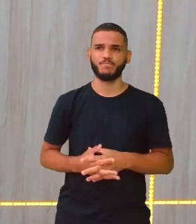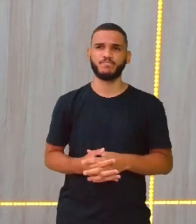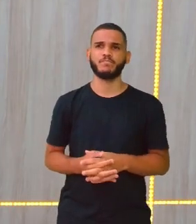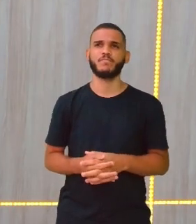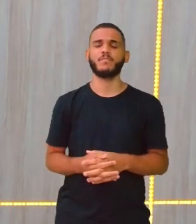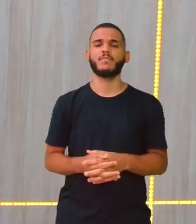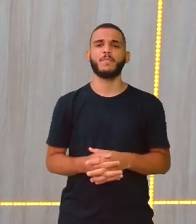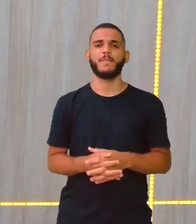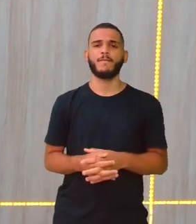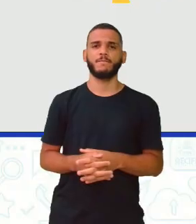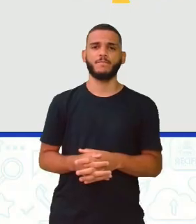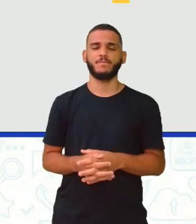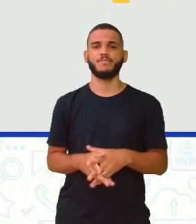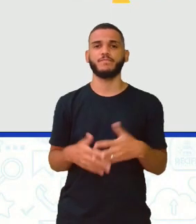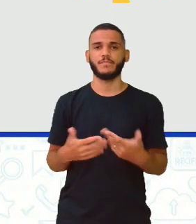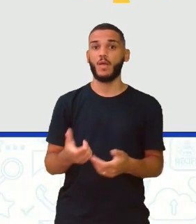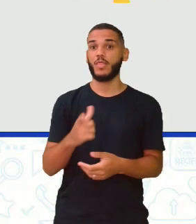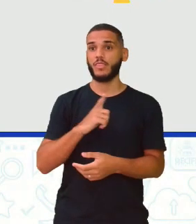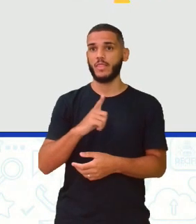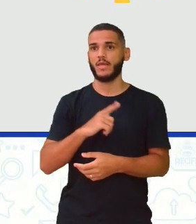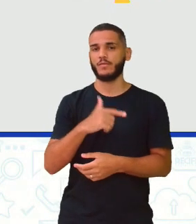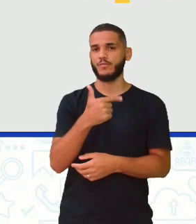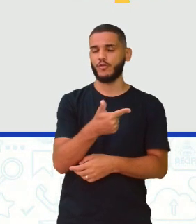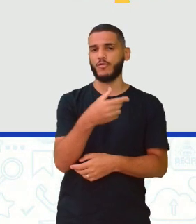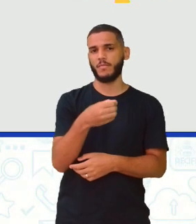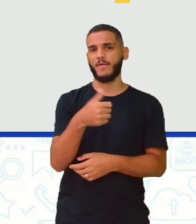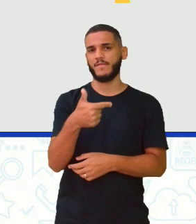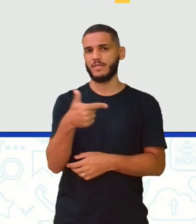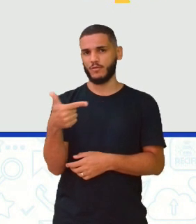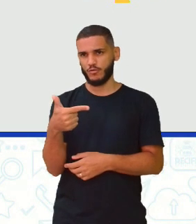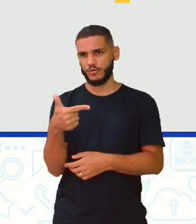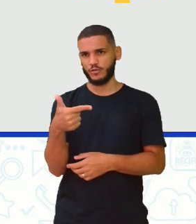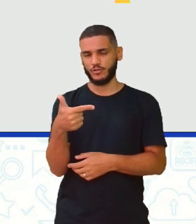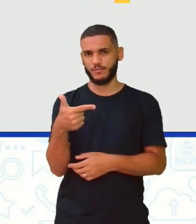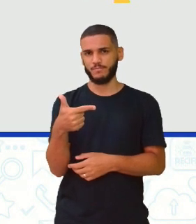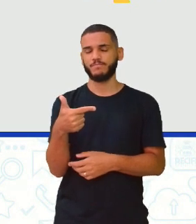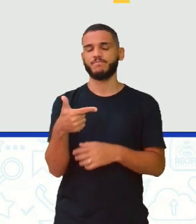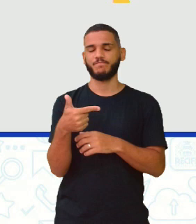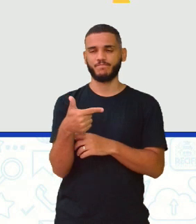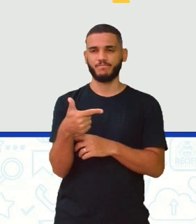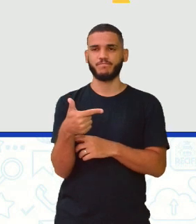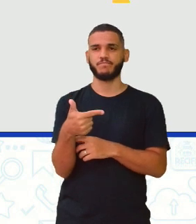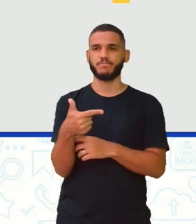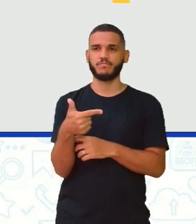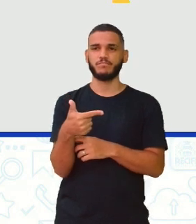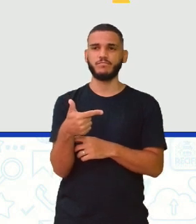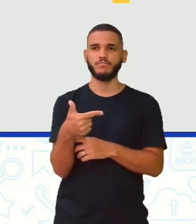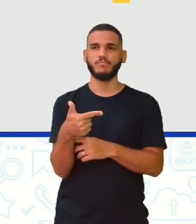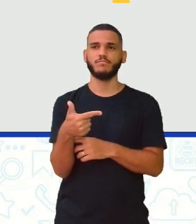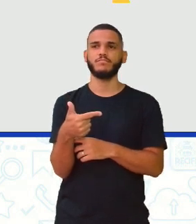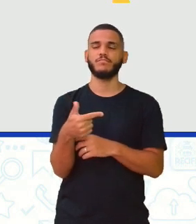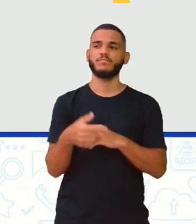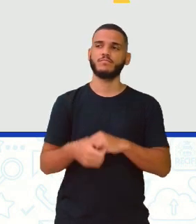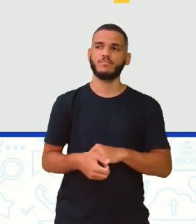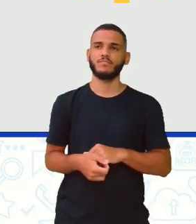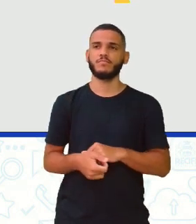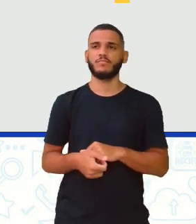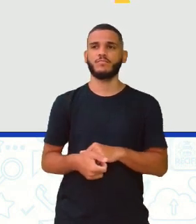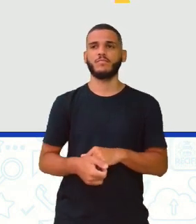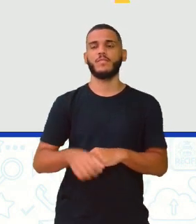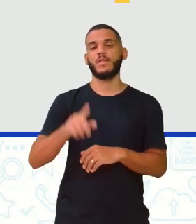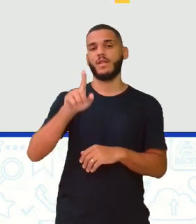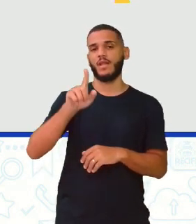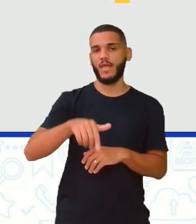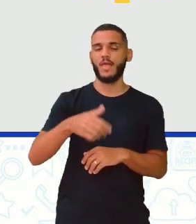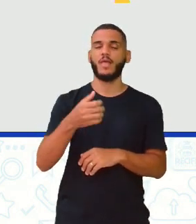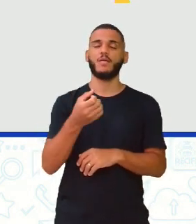Eu peguei 2022, a 22ª Copa, e disse que é o número